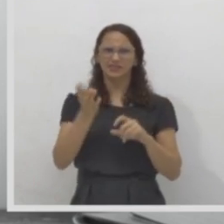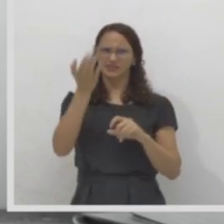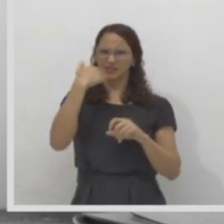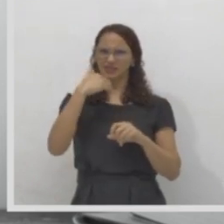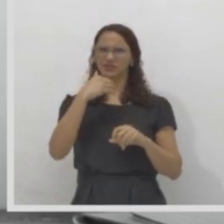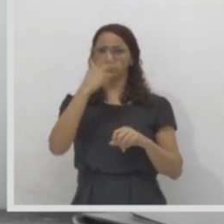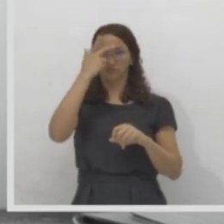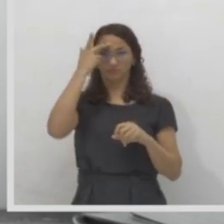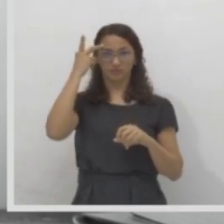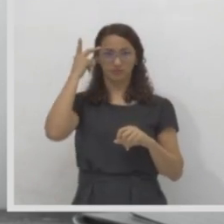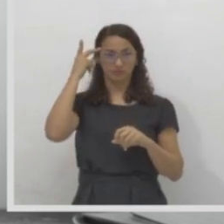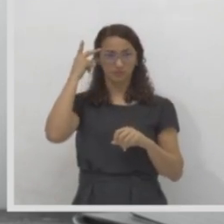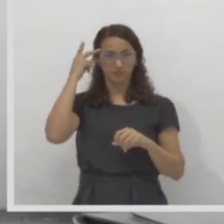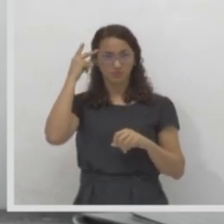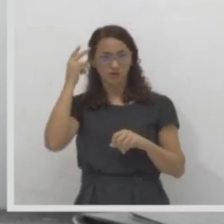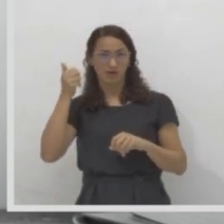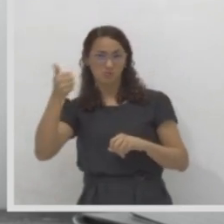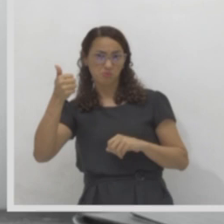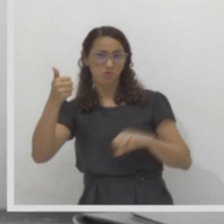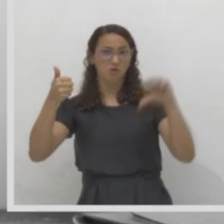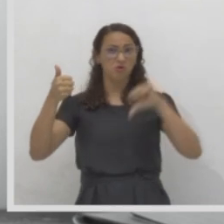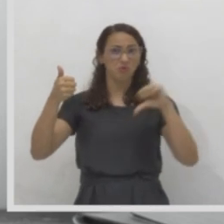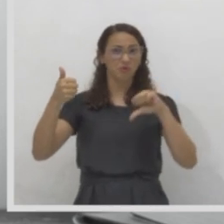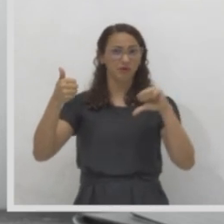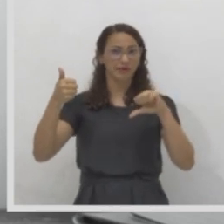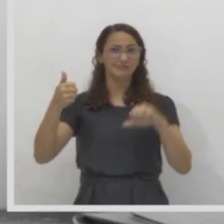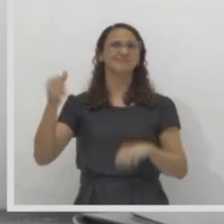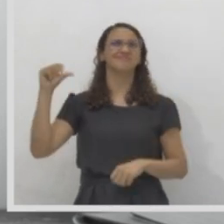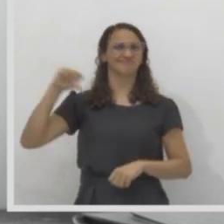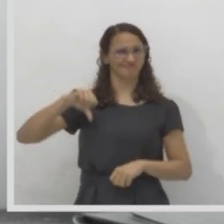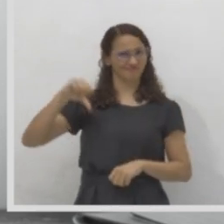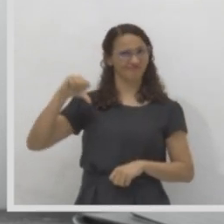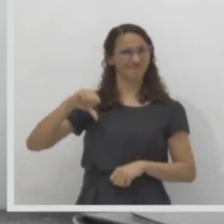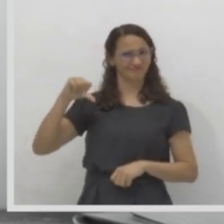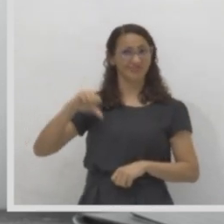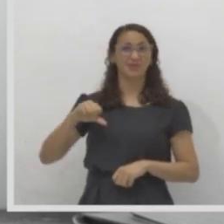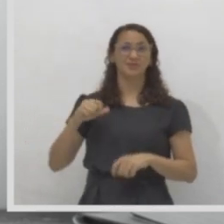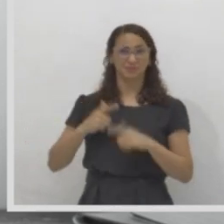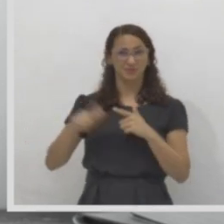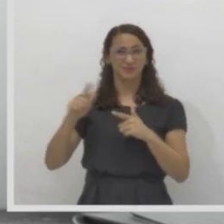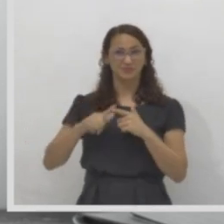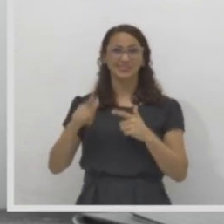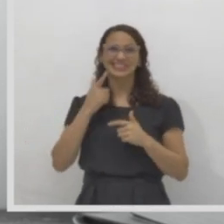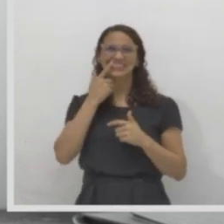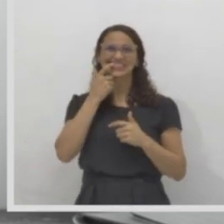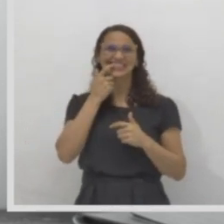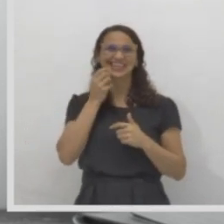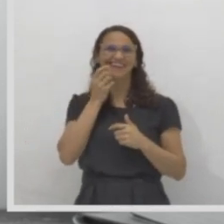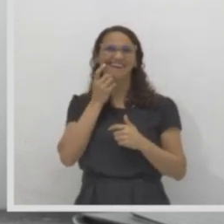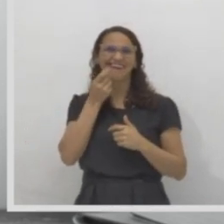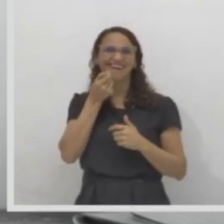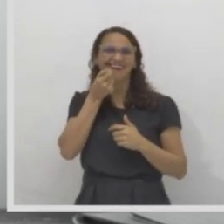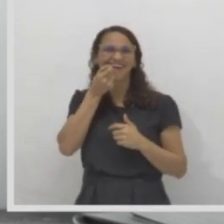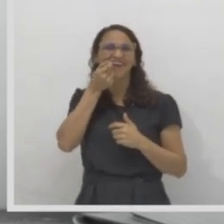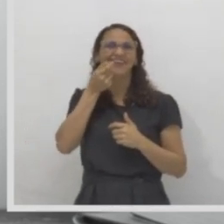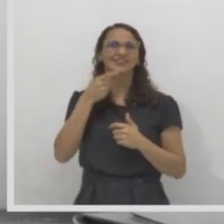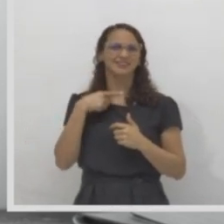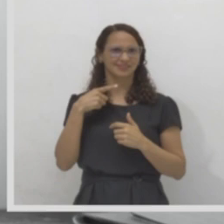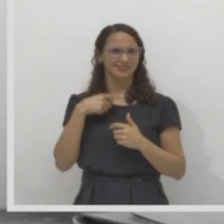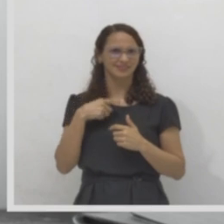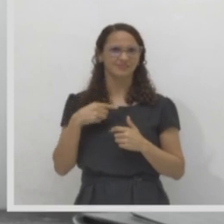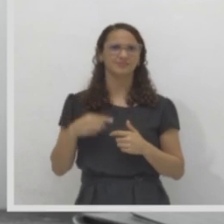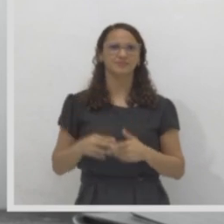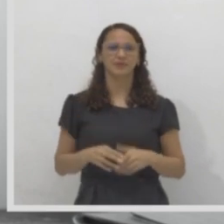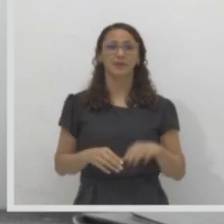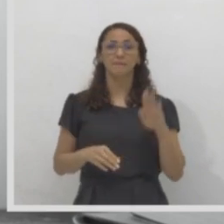Maléfica, porque podem causar as cáries. Mais uma. Cite duas maneiras de prevenir as cáries causadas